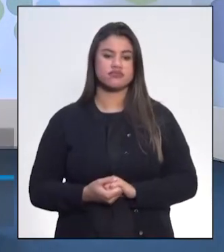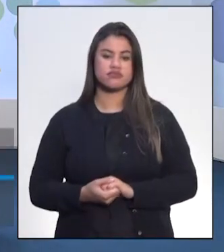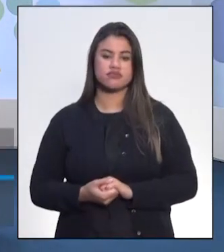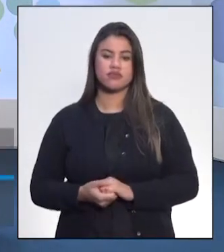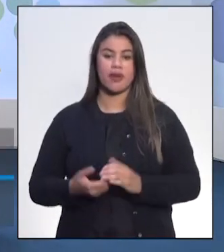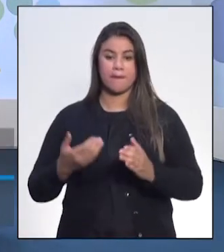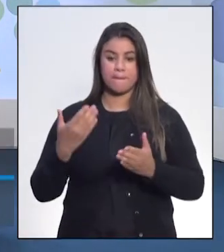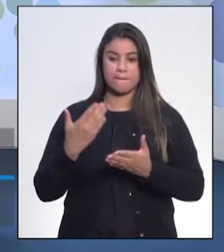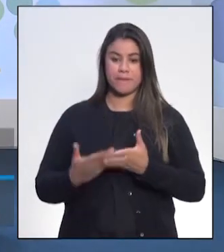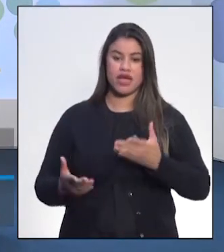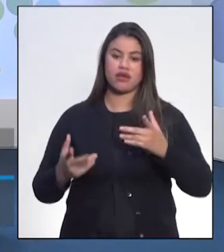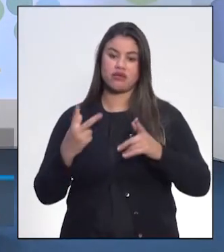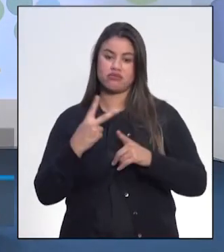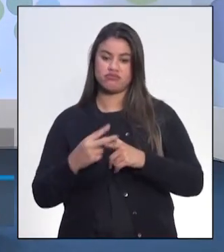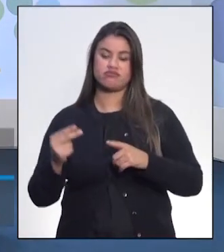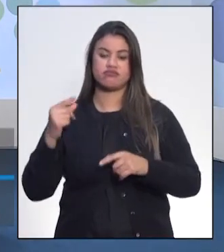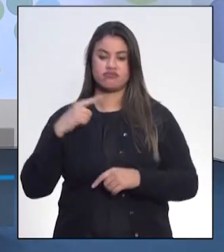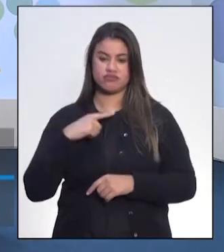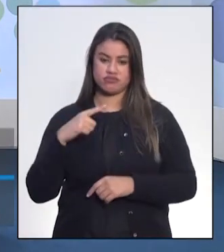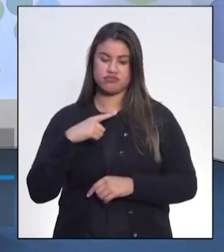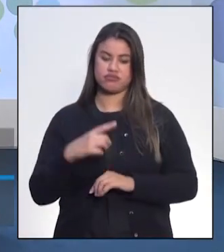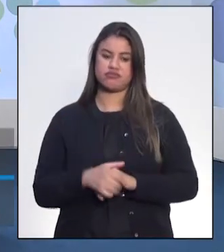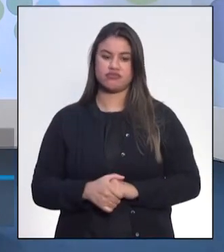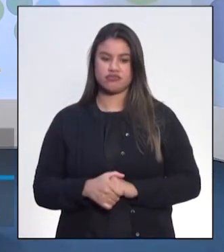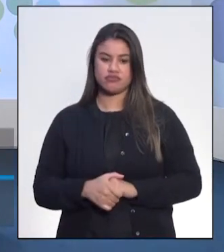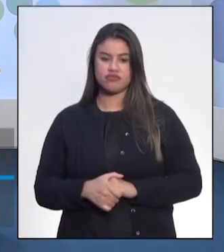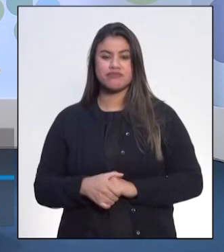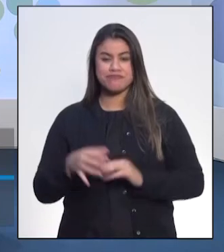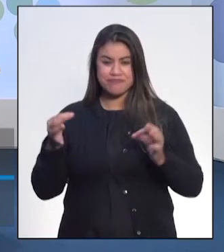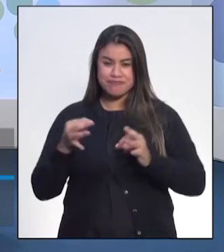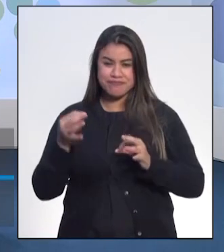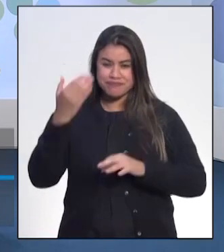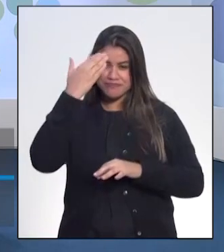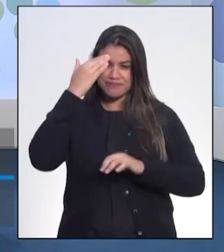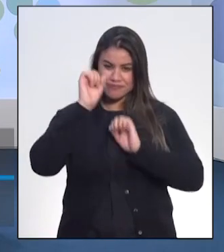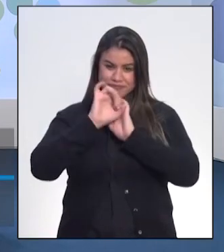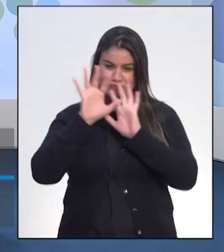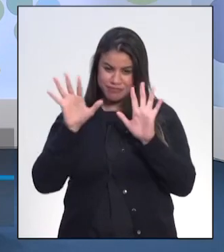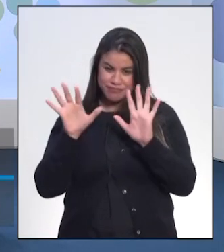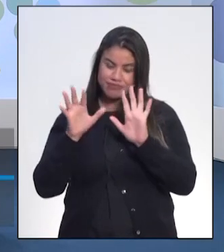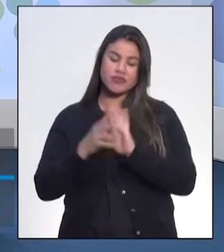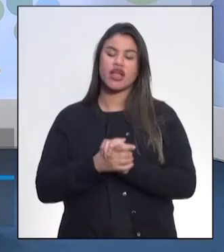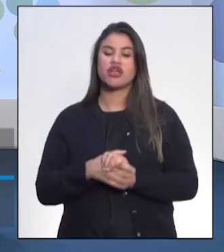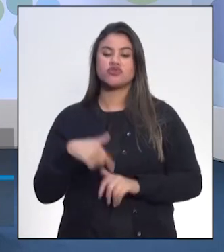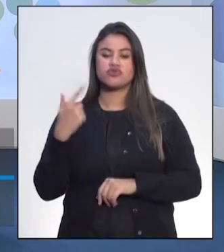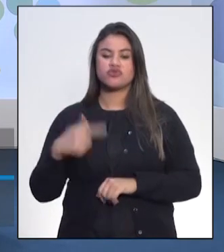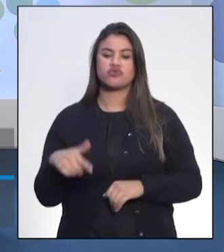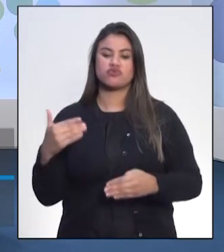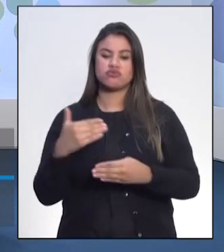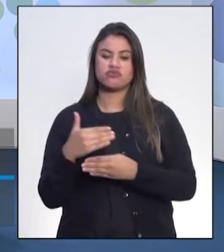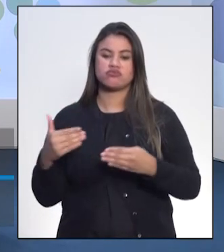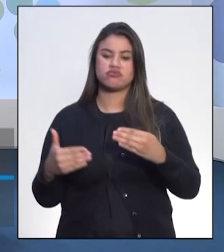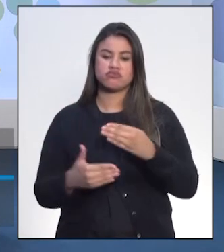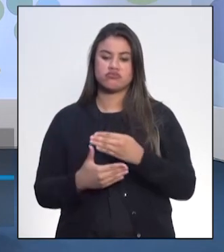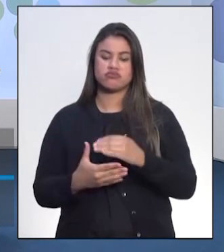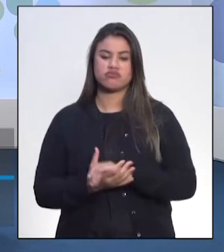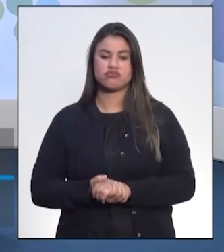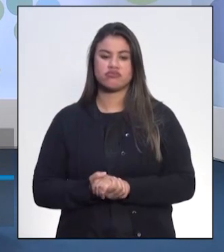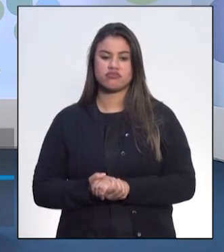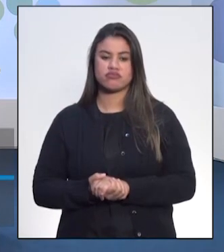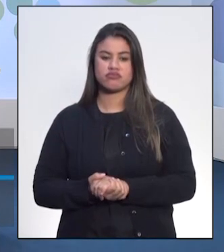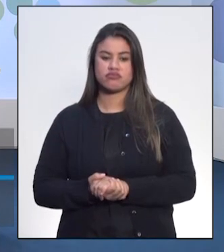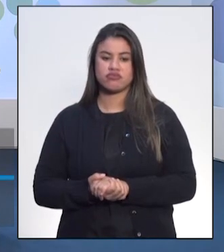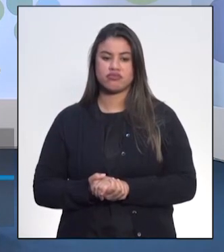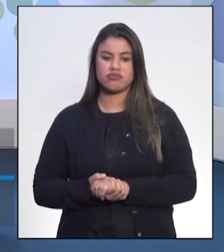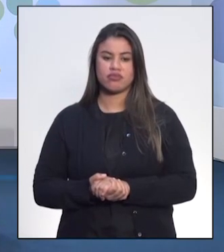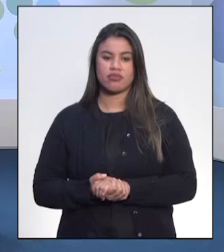quem vai ganhar, perfeito? Deu pegar a ideia? No próximo PT, vocês têm lá já bonitinho que eu fiz para vocês.